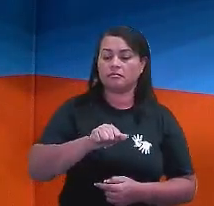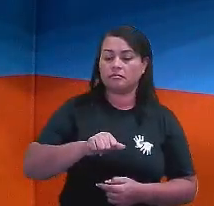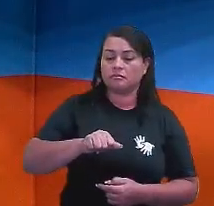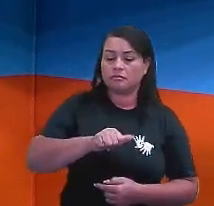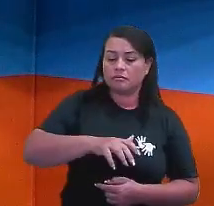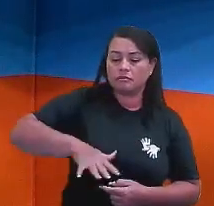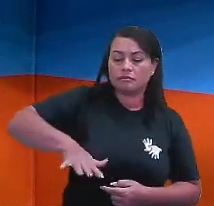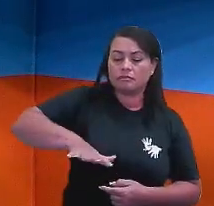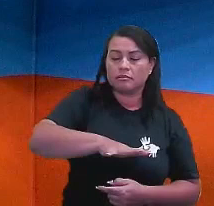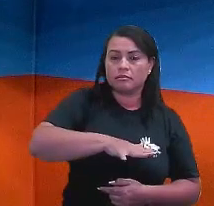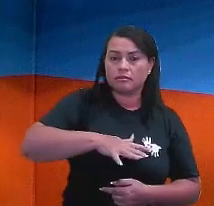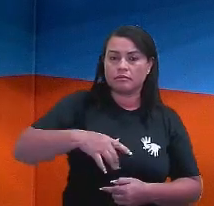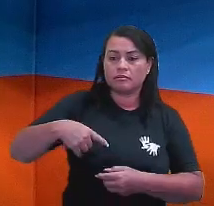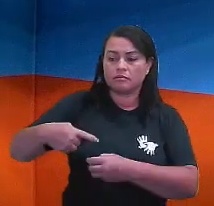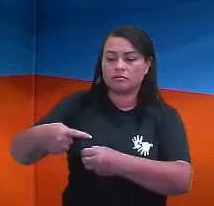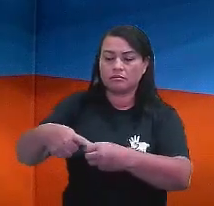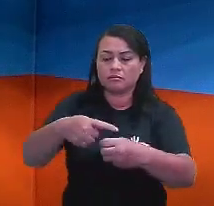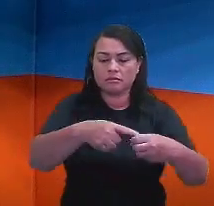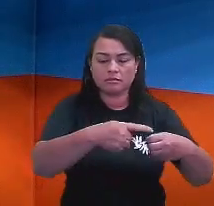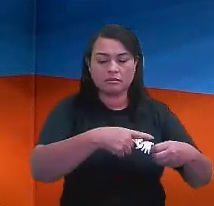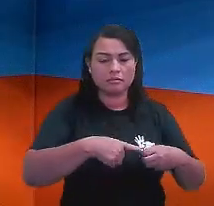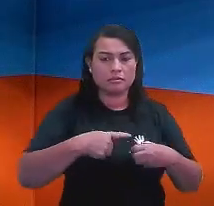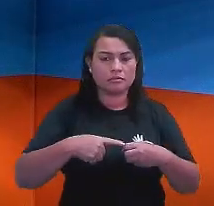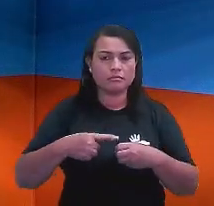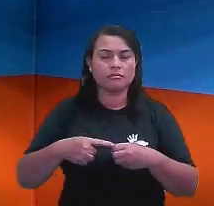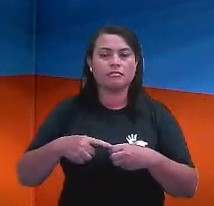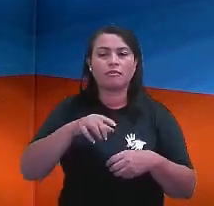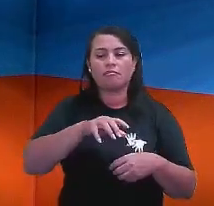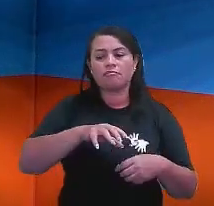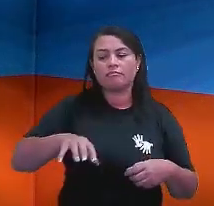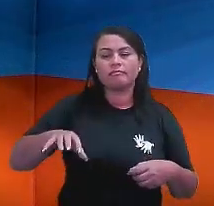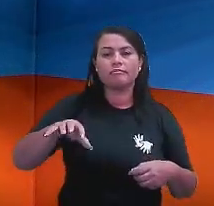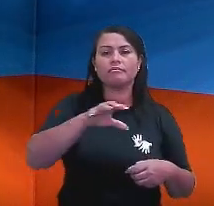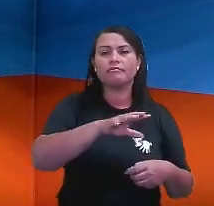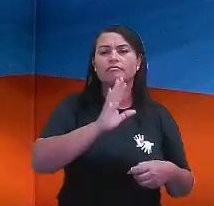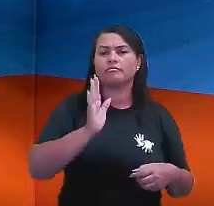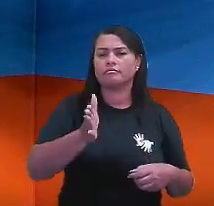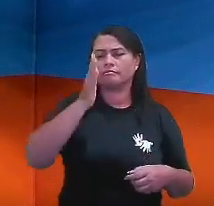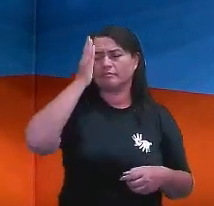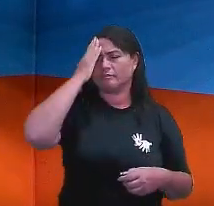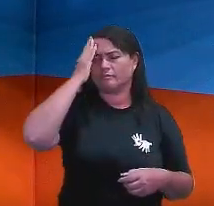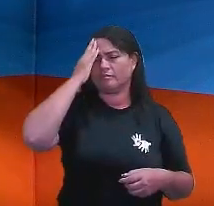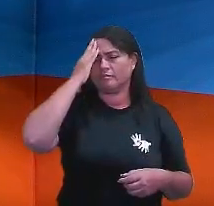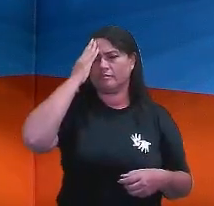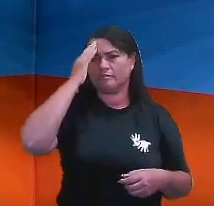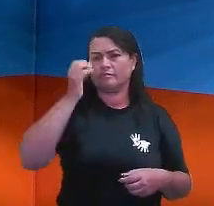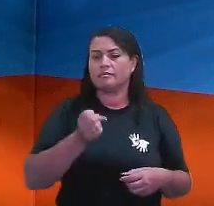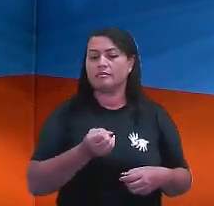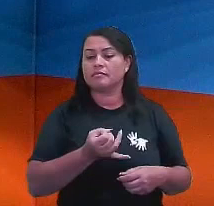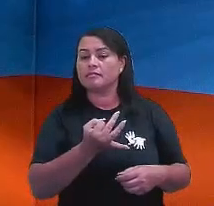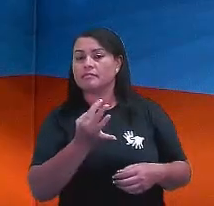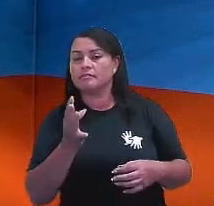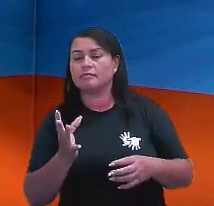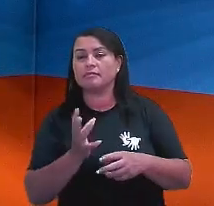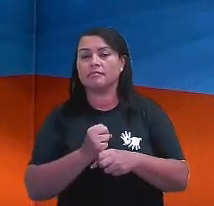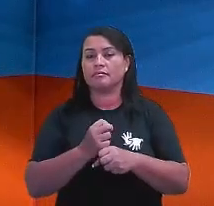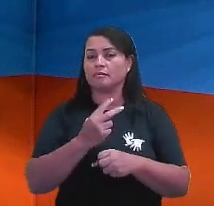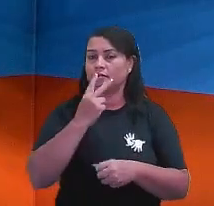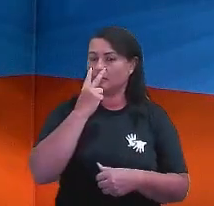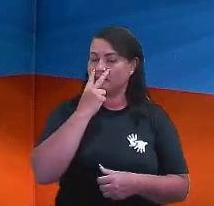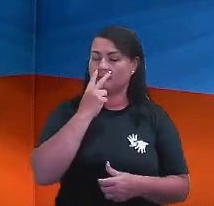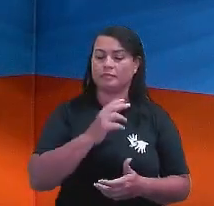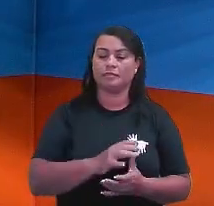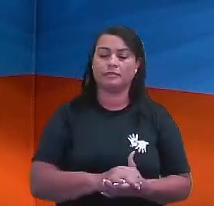né, de cada município, compreendia essa grande extensão territorial da época que Vitória de Santo Antão era considerada